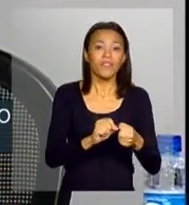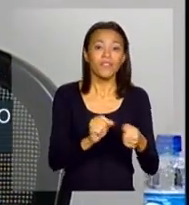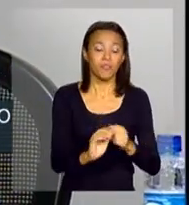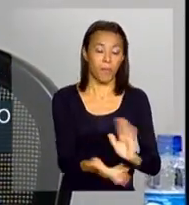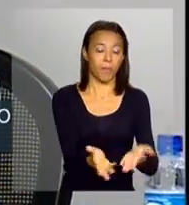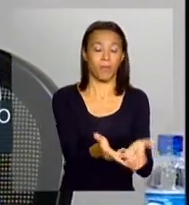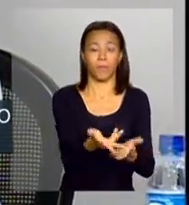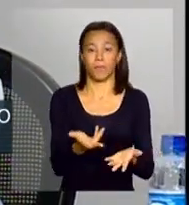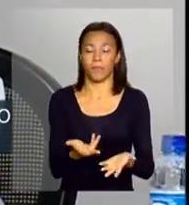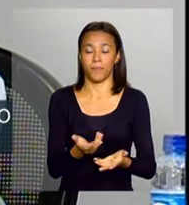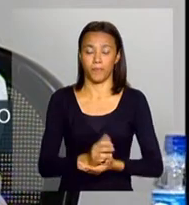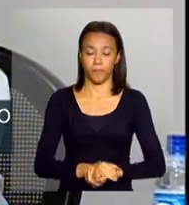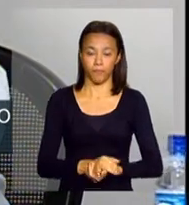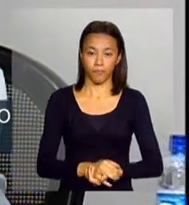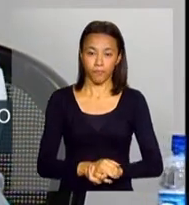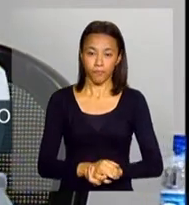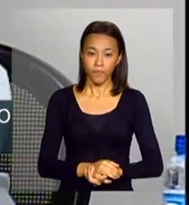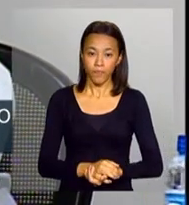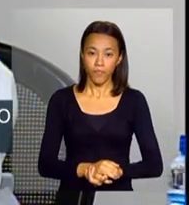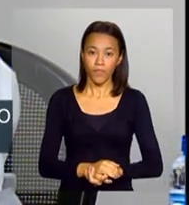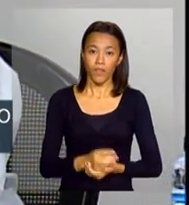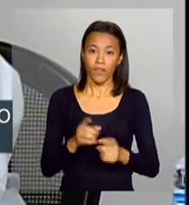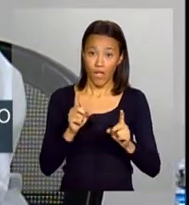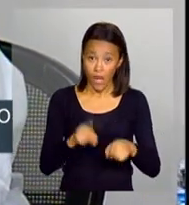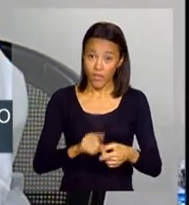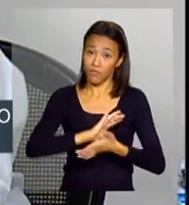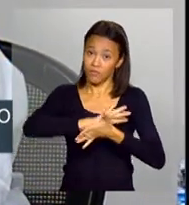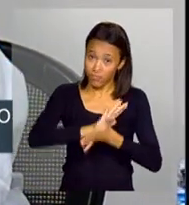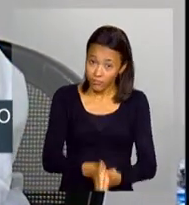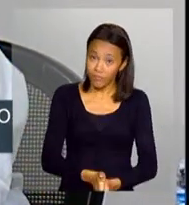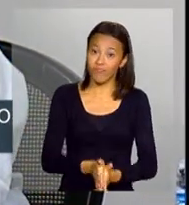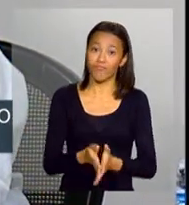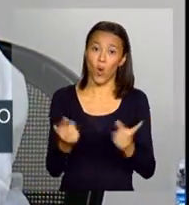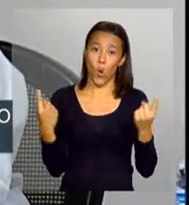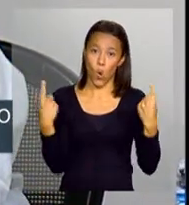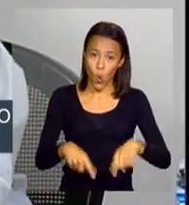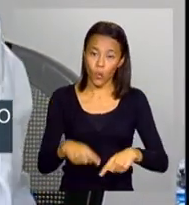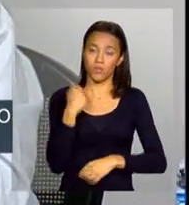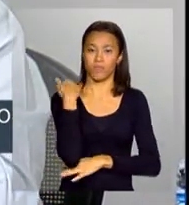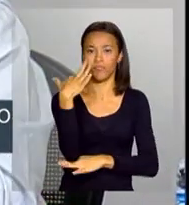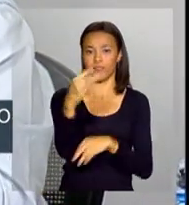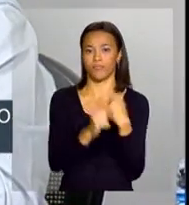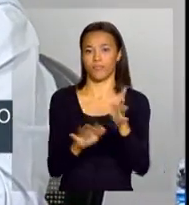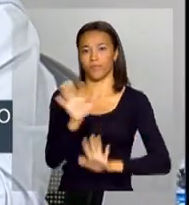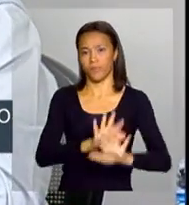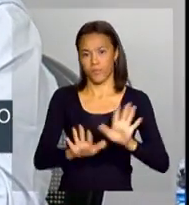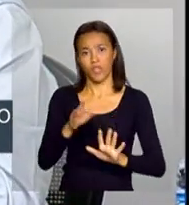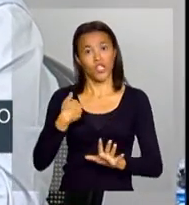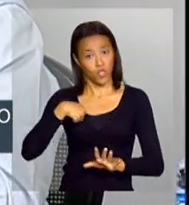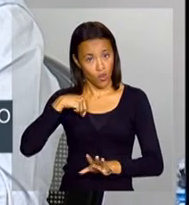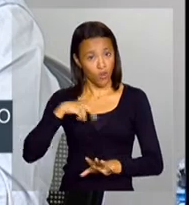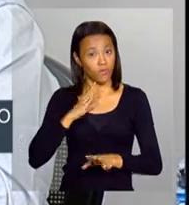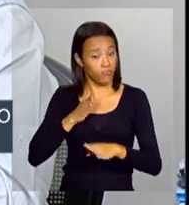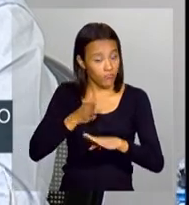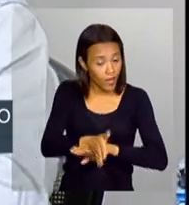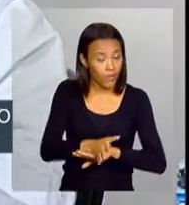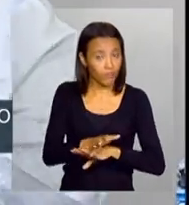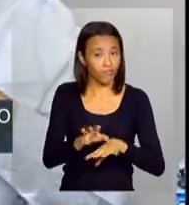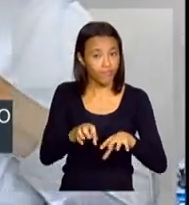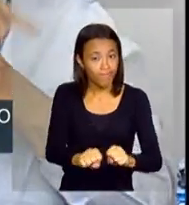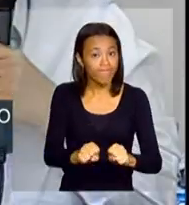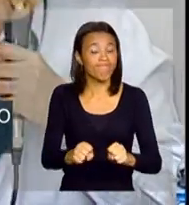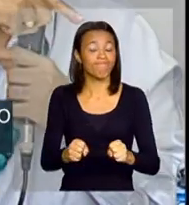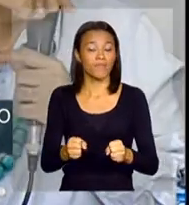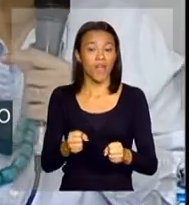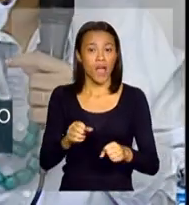desmatamento. Isso é sofisticação do crime ambiental. E nós estamos lá para pegar. Às vezes, não